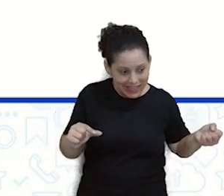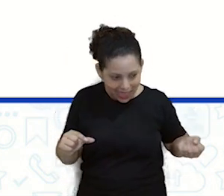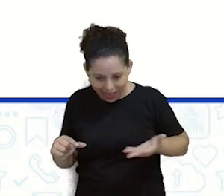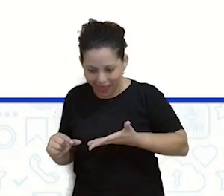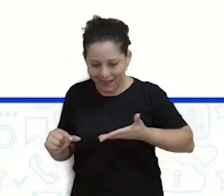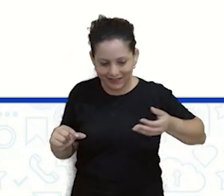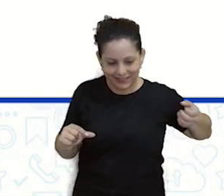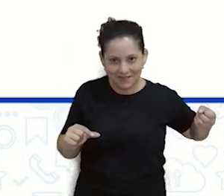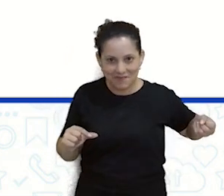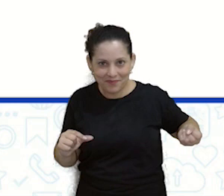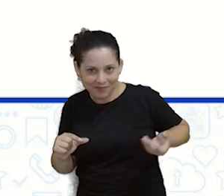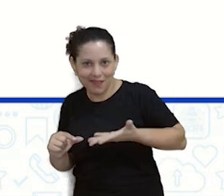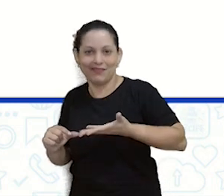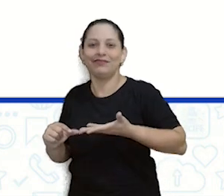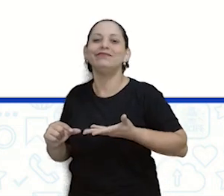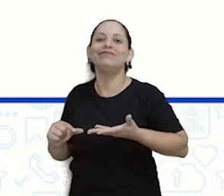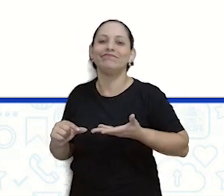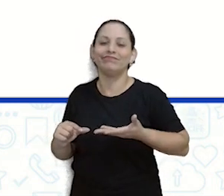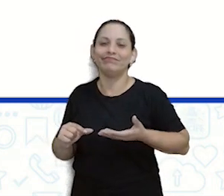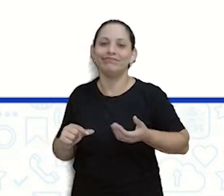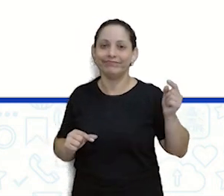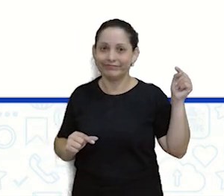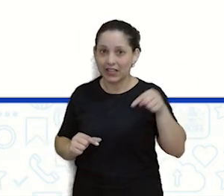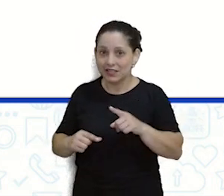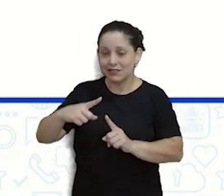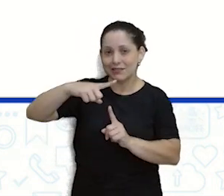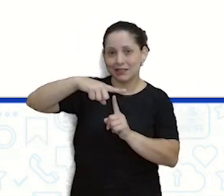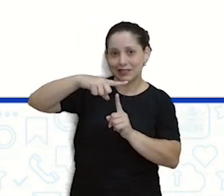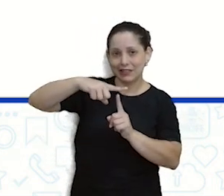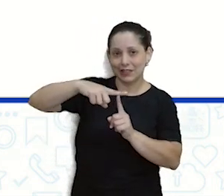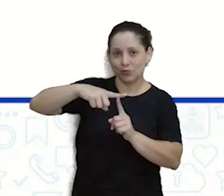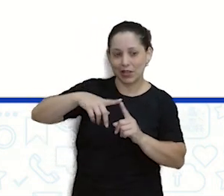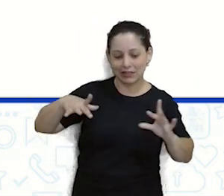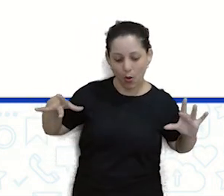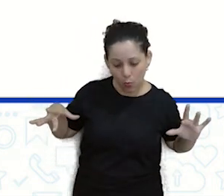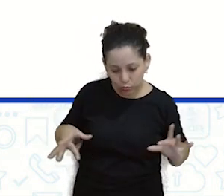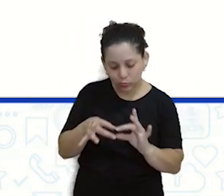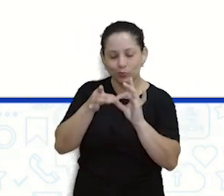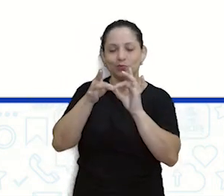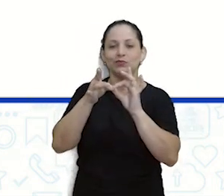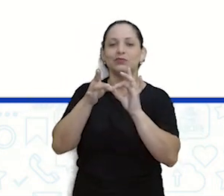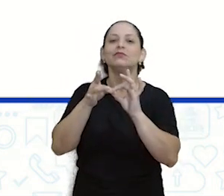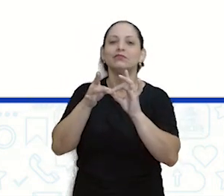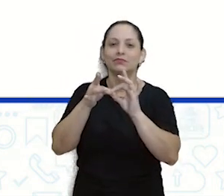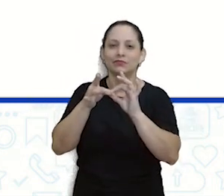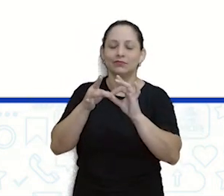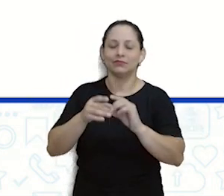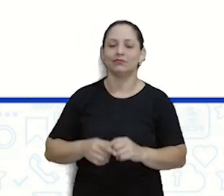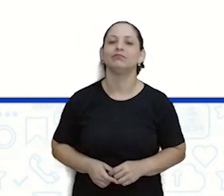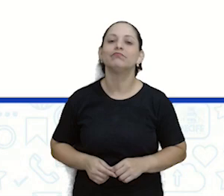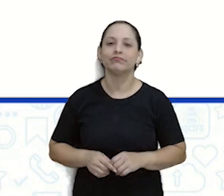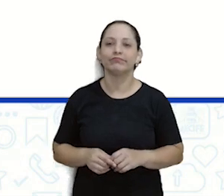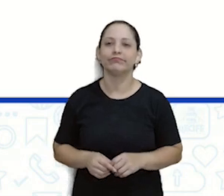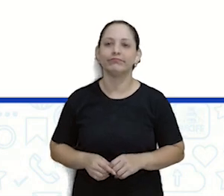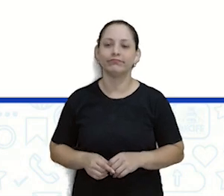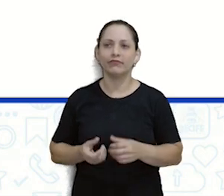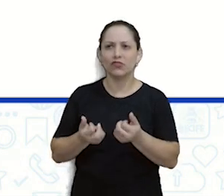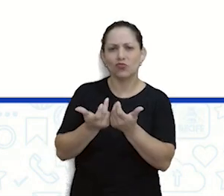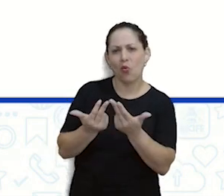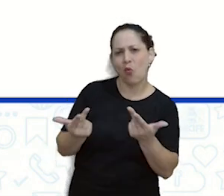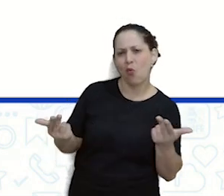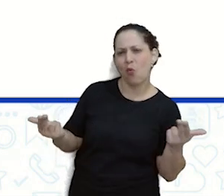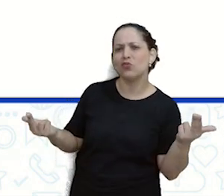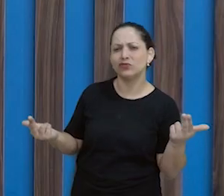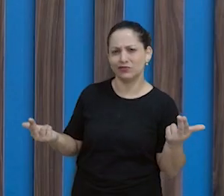a partir, né, dessa, vamos dizer assim, dessa união. Então, vejam que os objetos, as coisas que